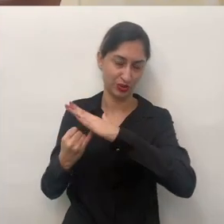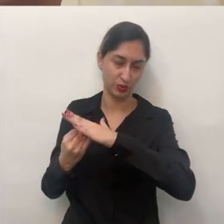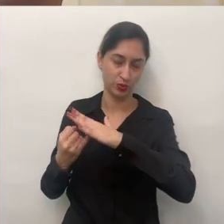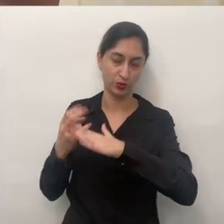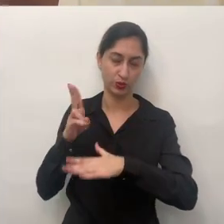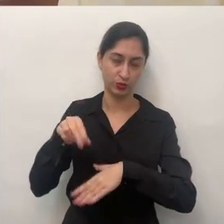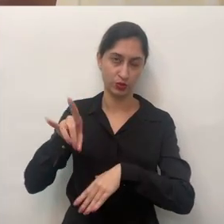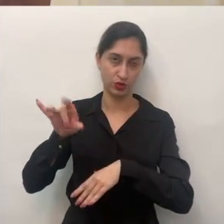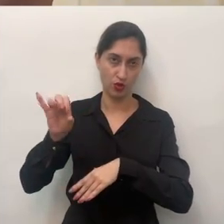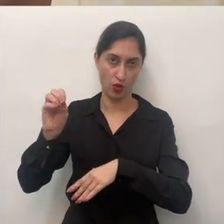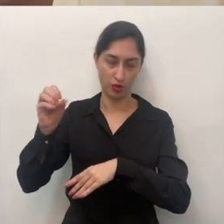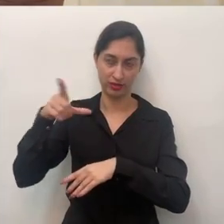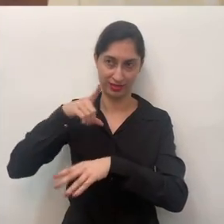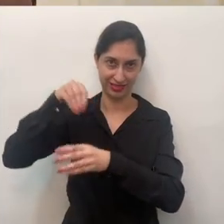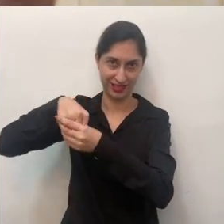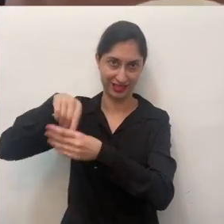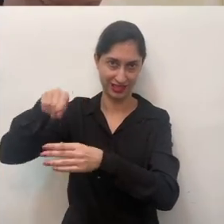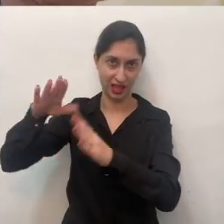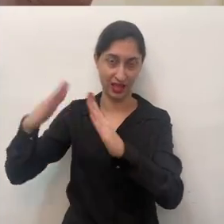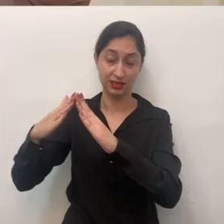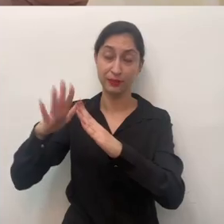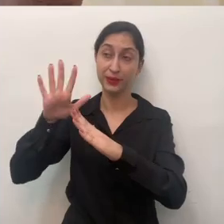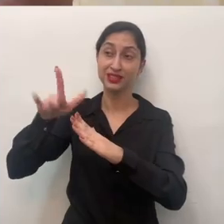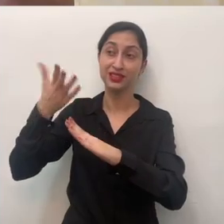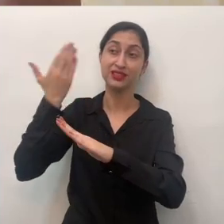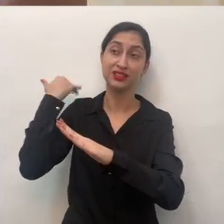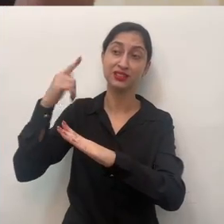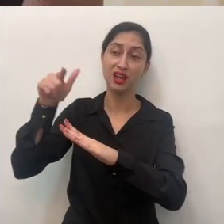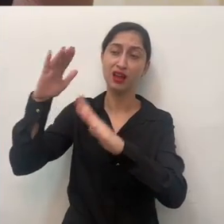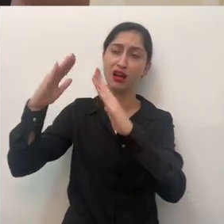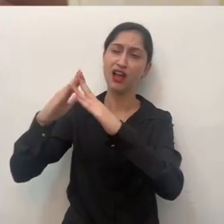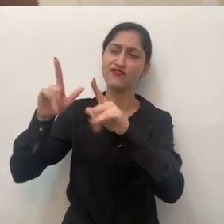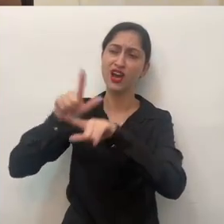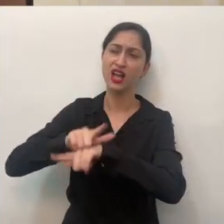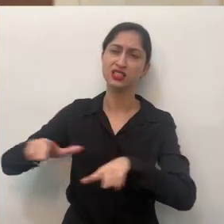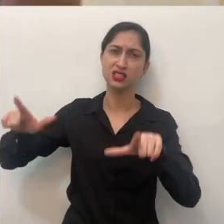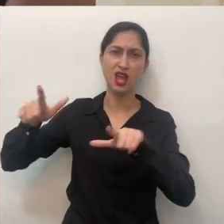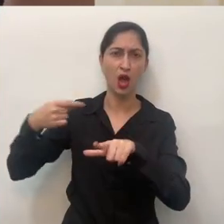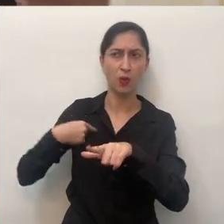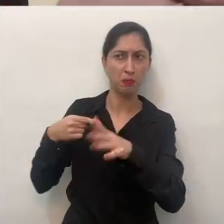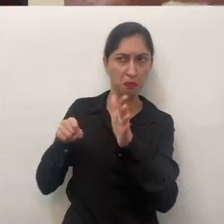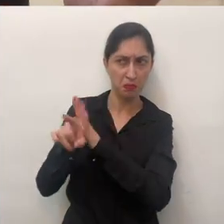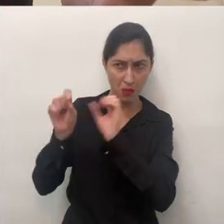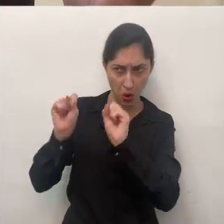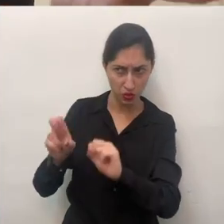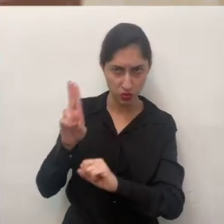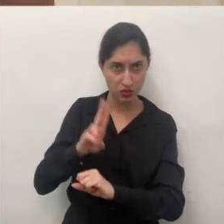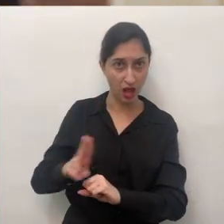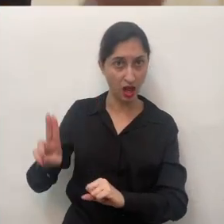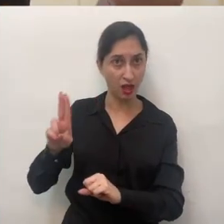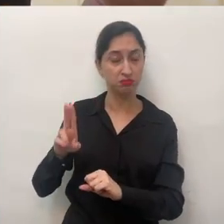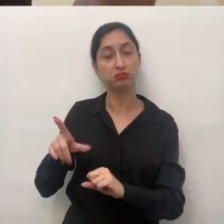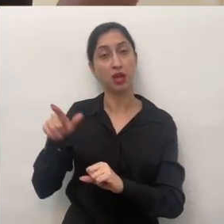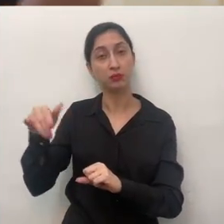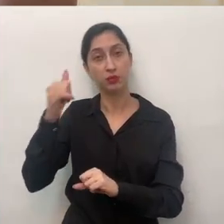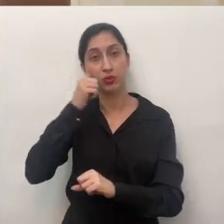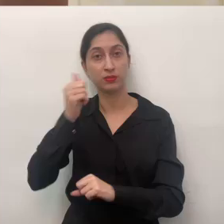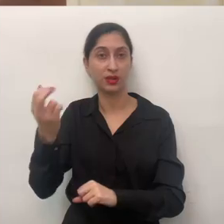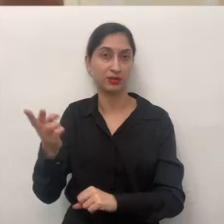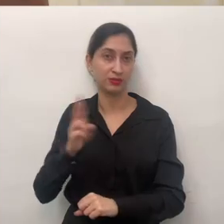que abriga o Instituto Undió, estava desabitada. E perguntei, falei, Teresa, eu posso usar essa casa? Ela falou assim,